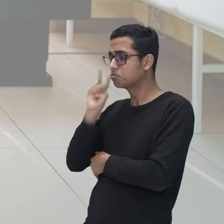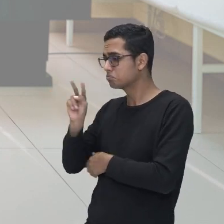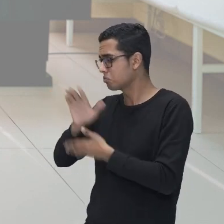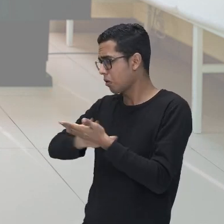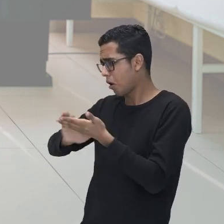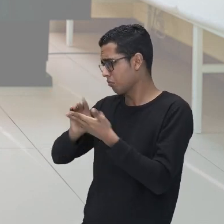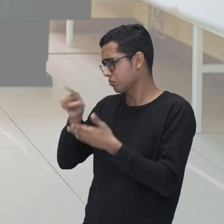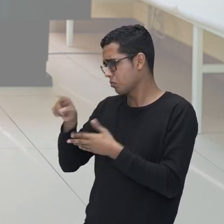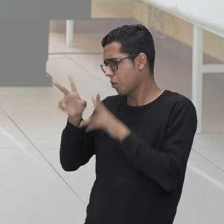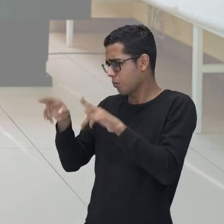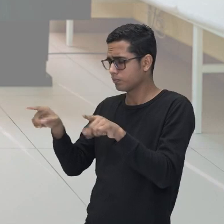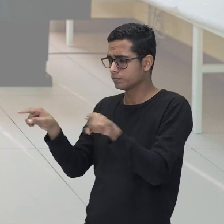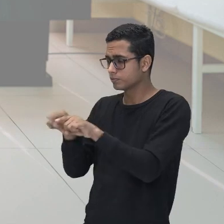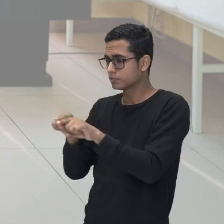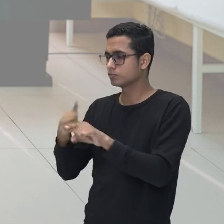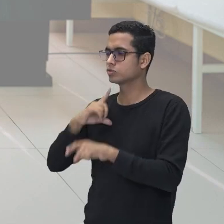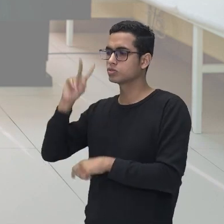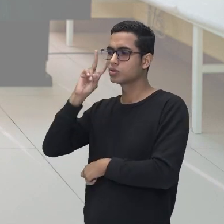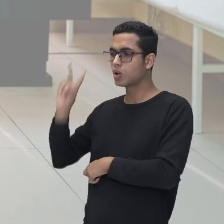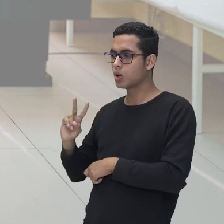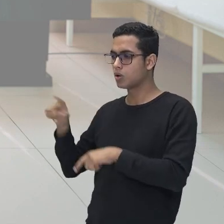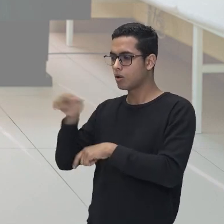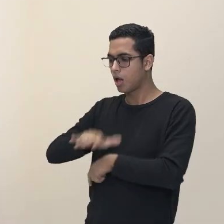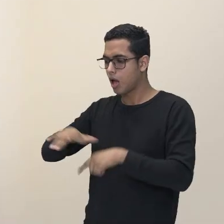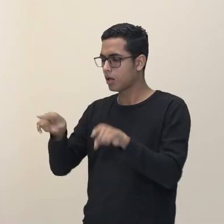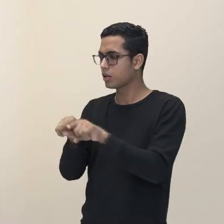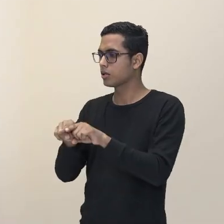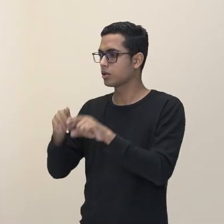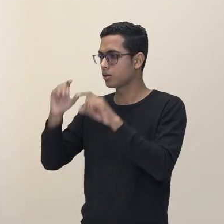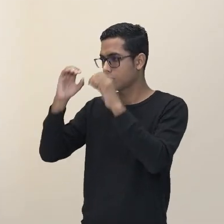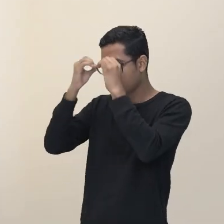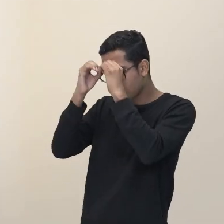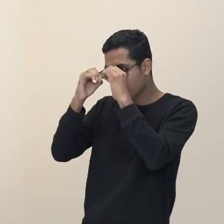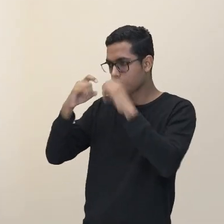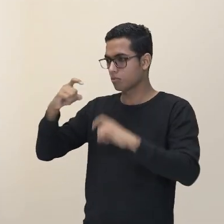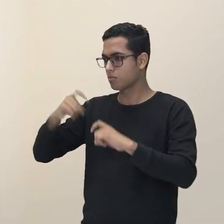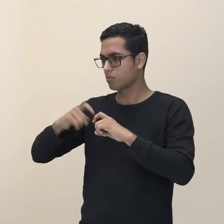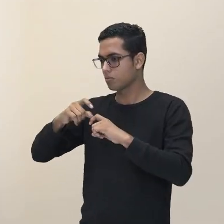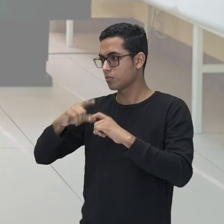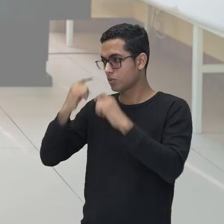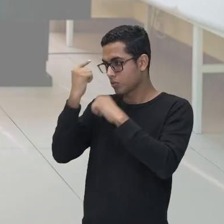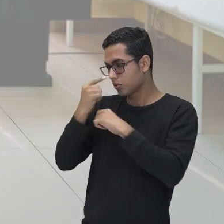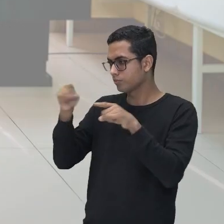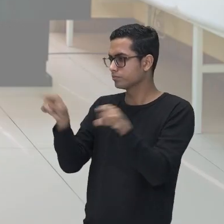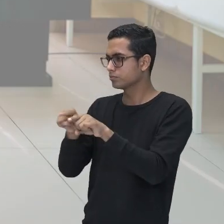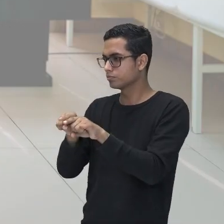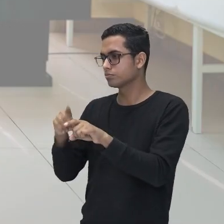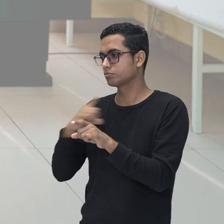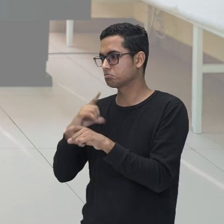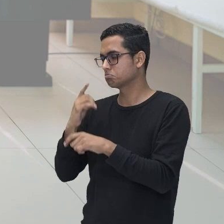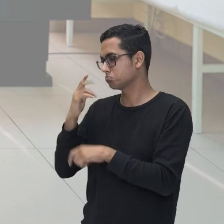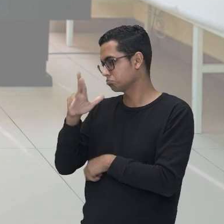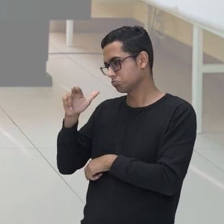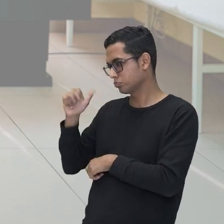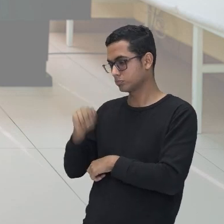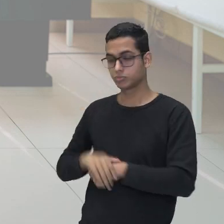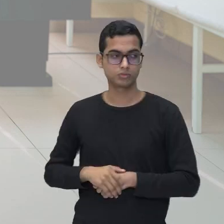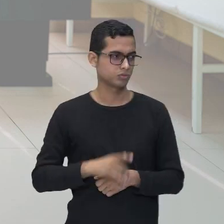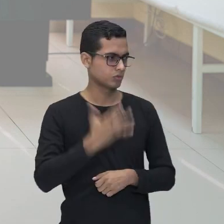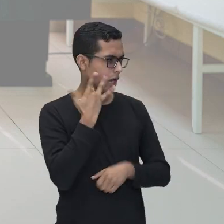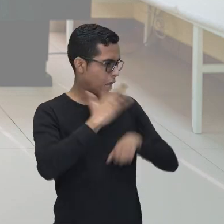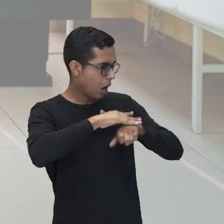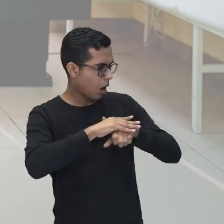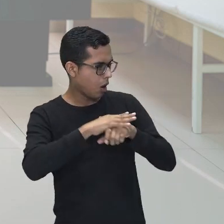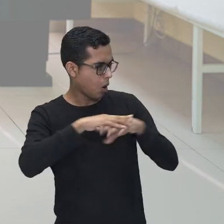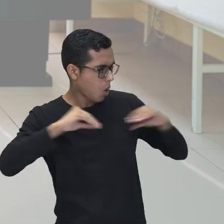atrevo-me mesmo a dizer que em toda a história da oftalmologia. Acha que tenho cura? Em princípio, porque não